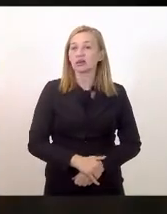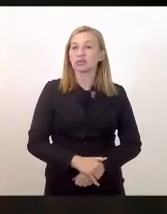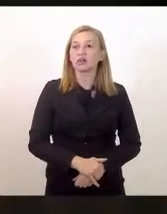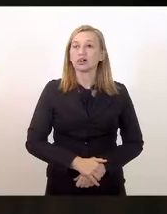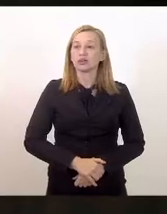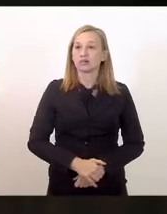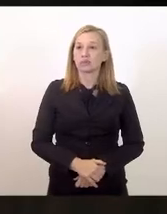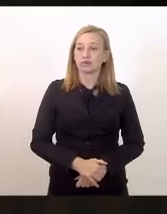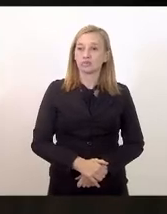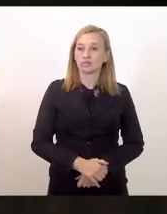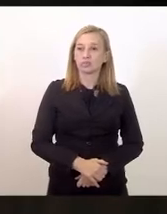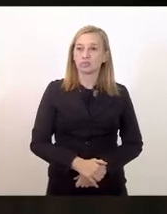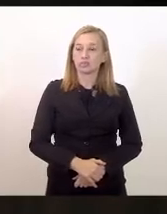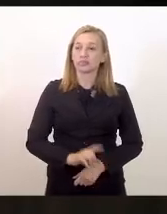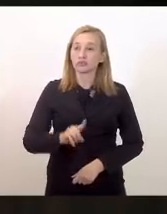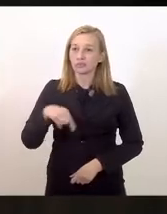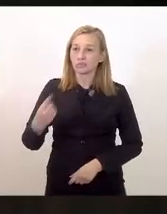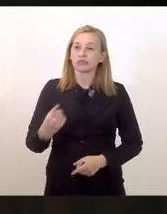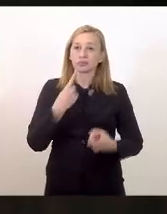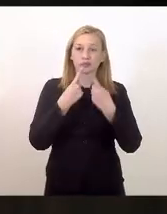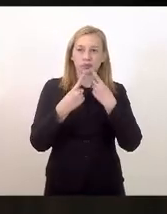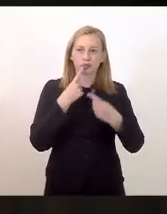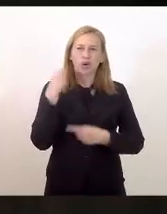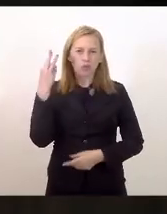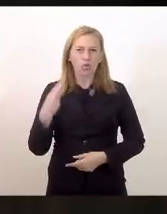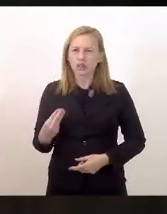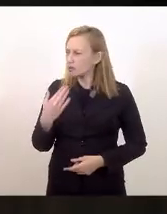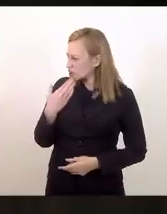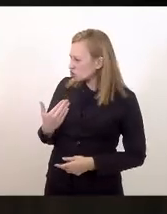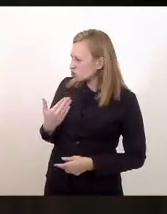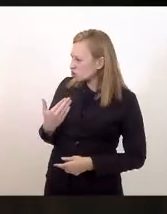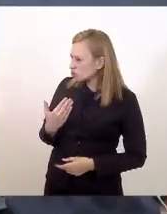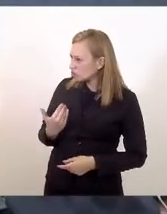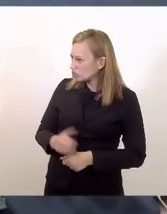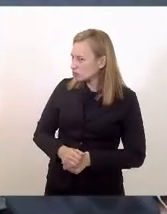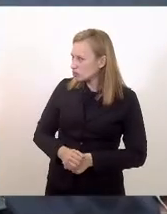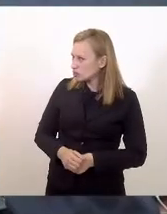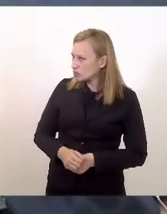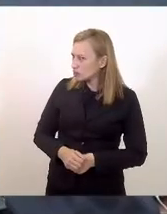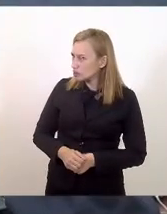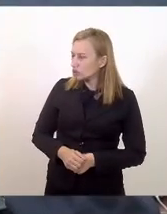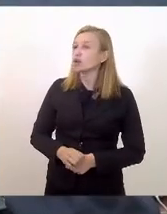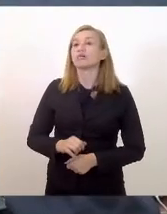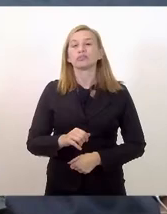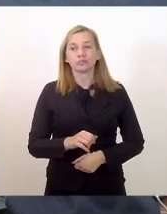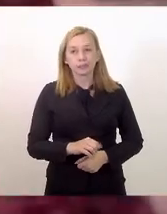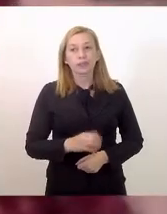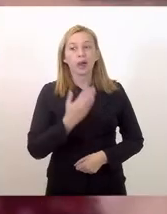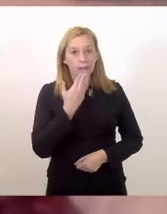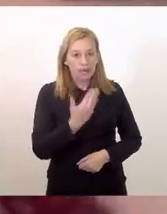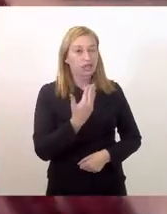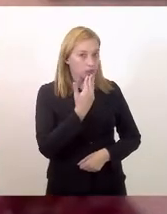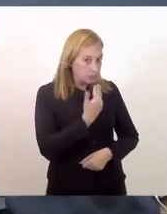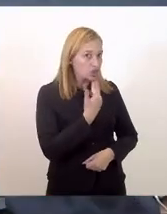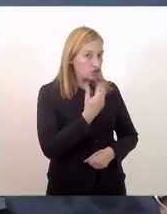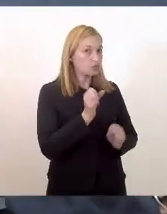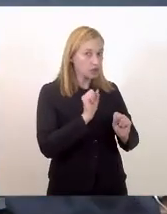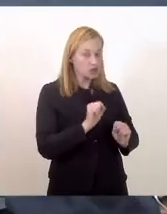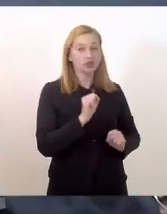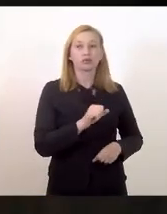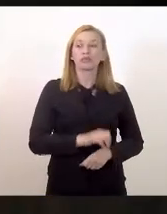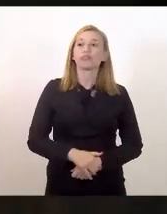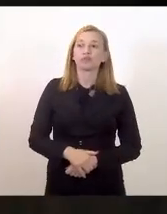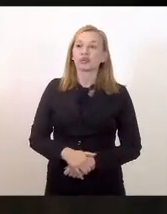Próximo para discutir, a Mônica também pediu, Mônica. Eu pedi, presidente. Então, a enfermeira Mônica e